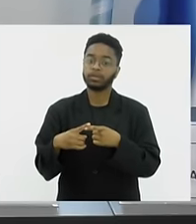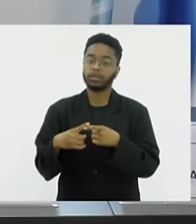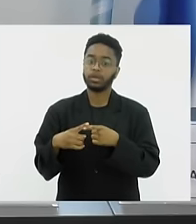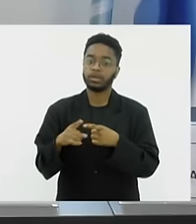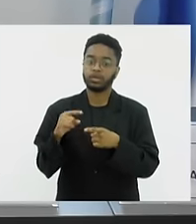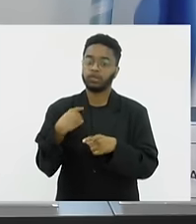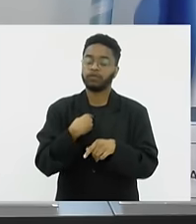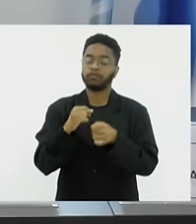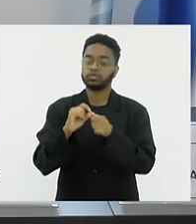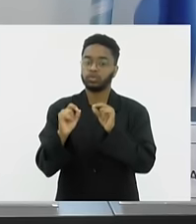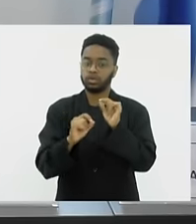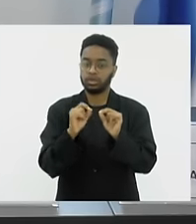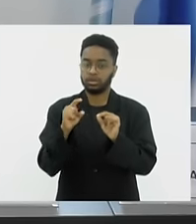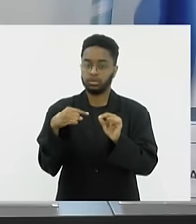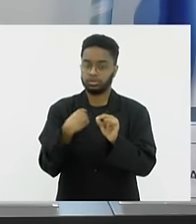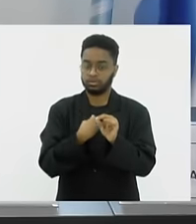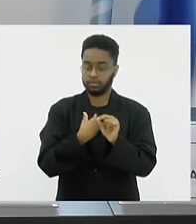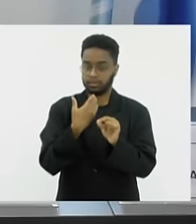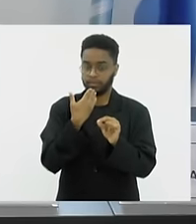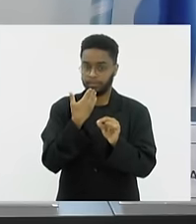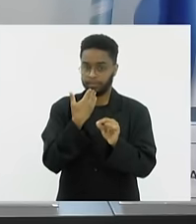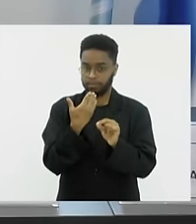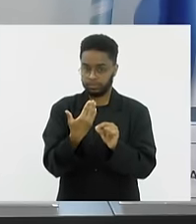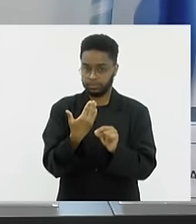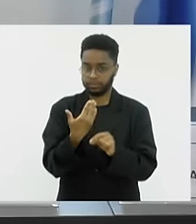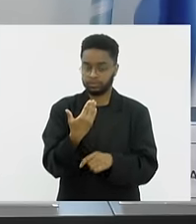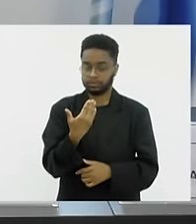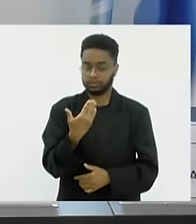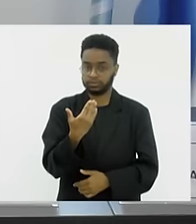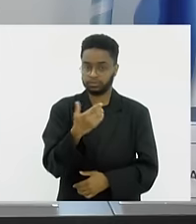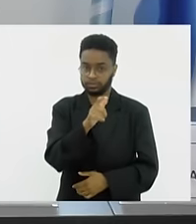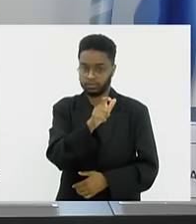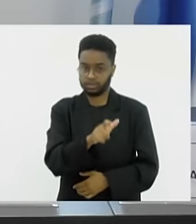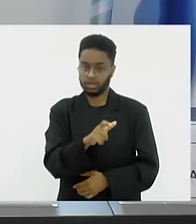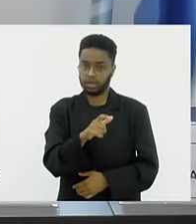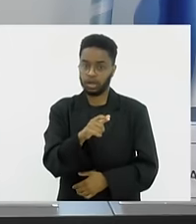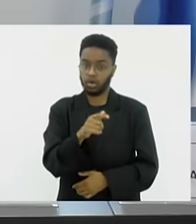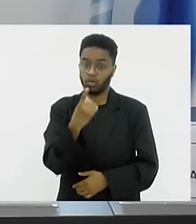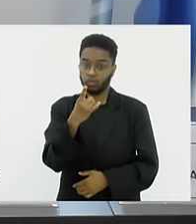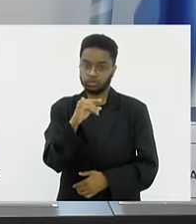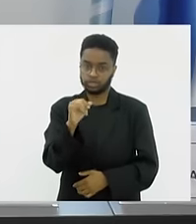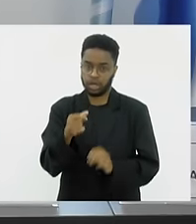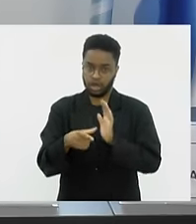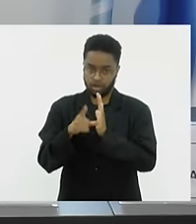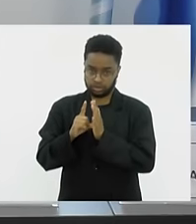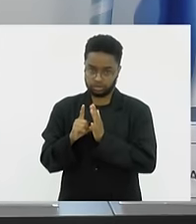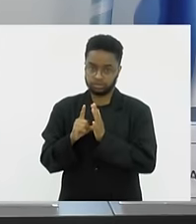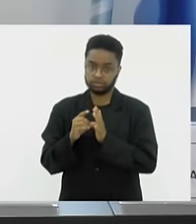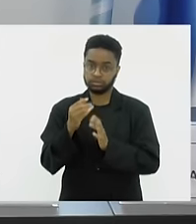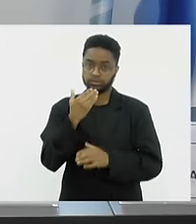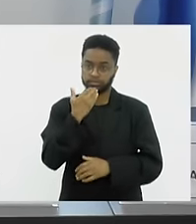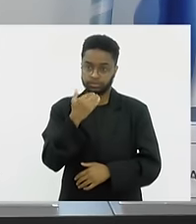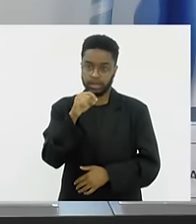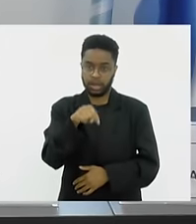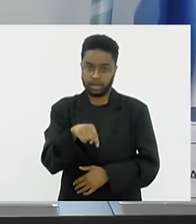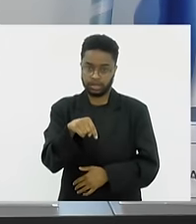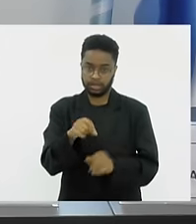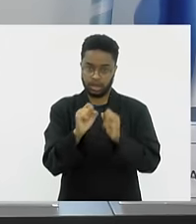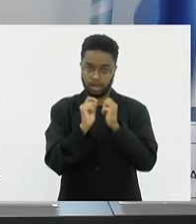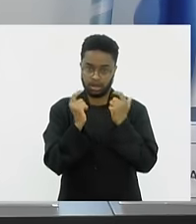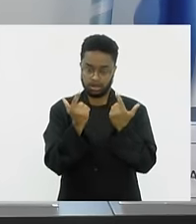vai solicitar ao senhor, com 24 horas de antecedência, a presença aqui na porta da